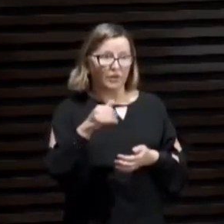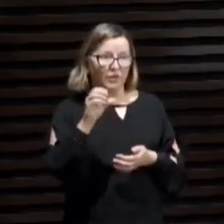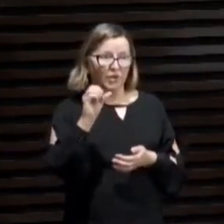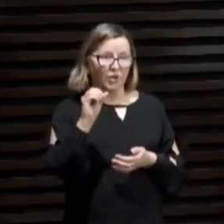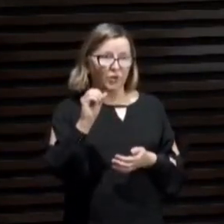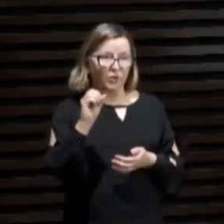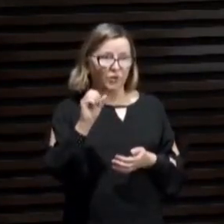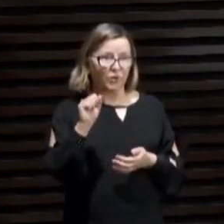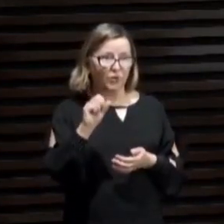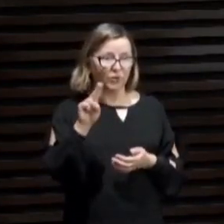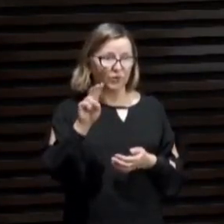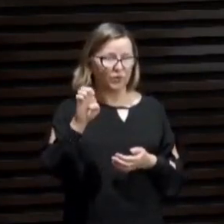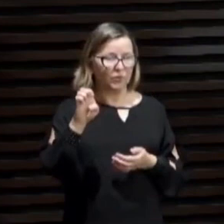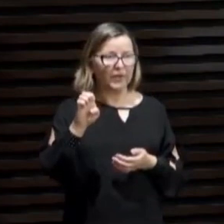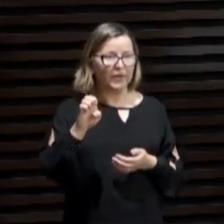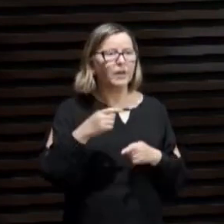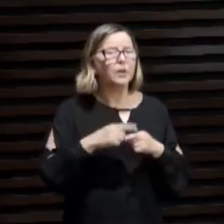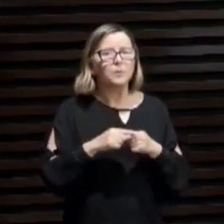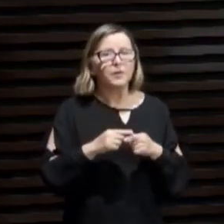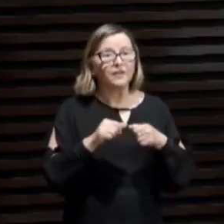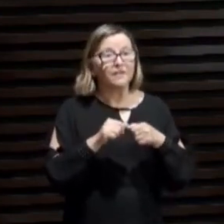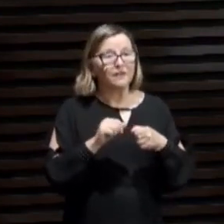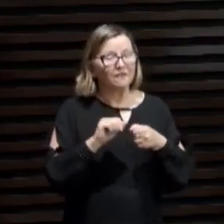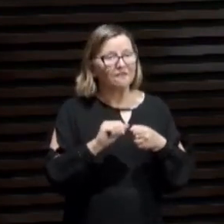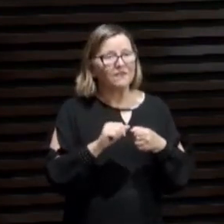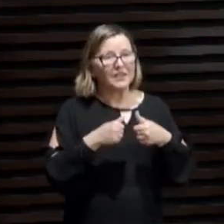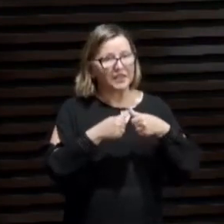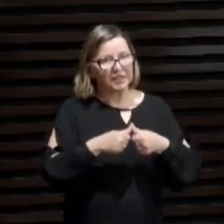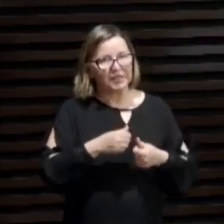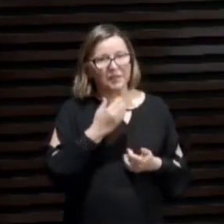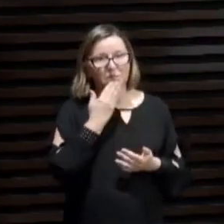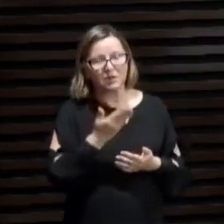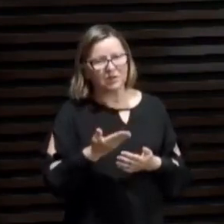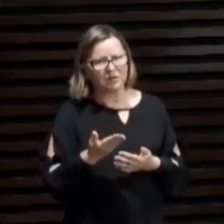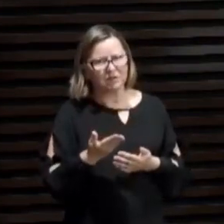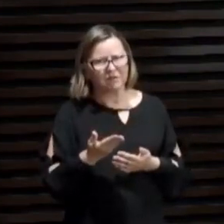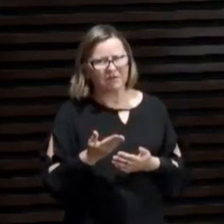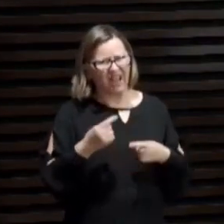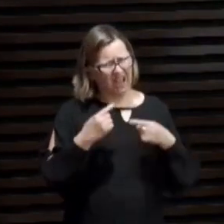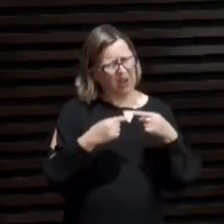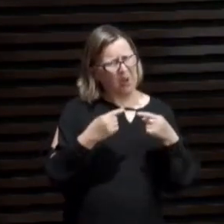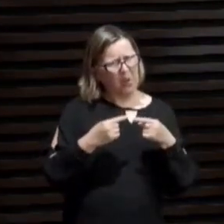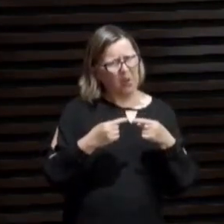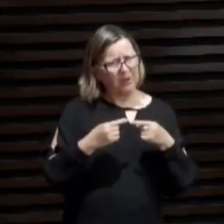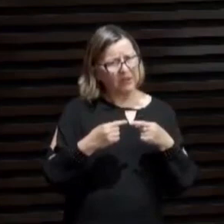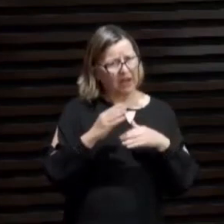opondo à profecia? Era contra a operação, a obra do Espírito? De maneira